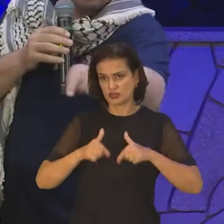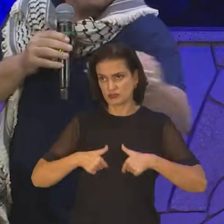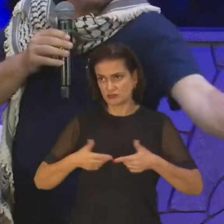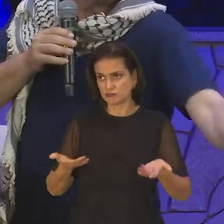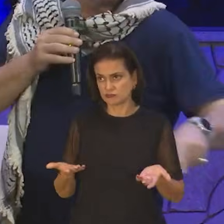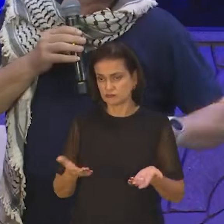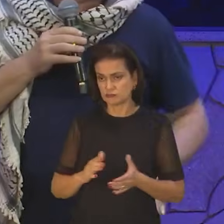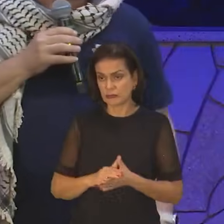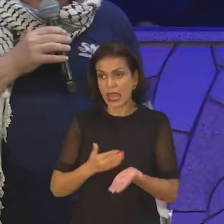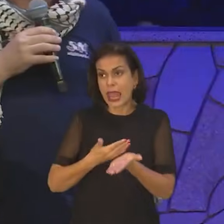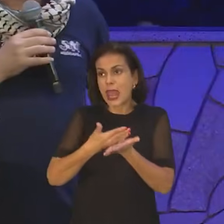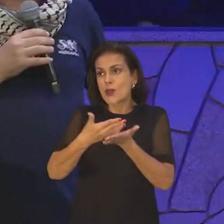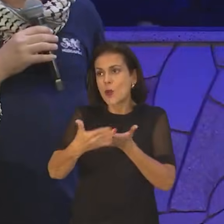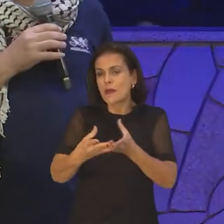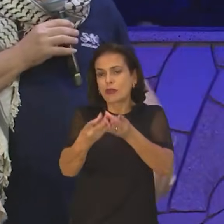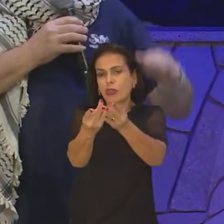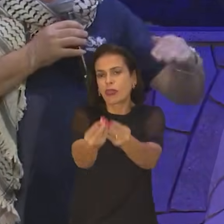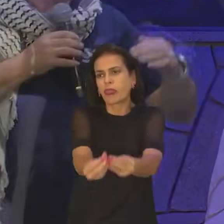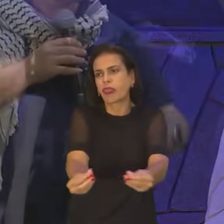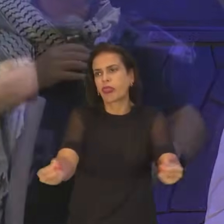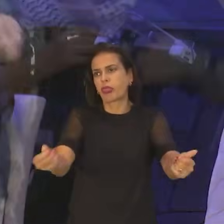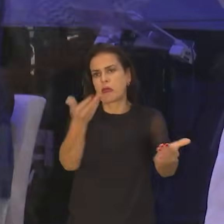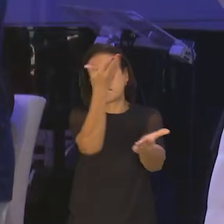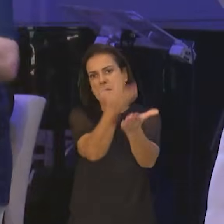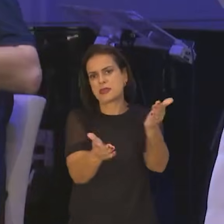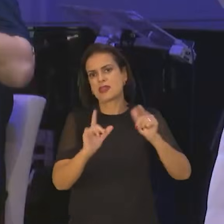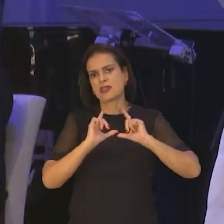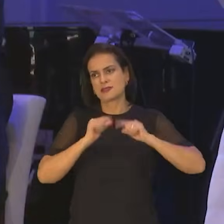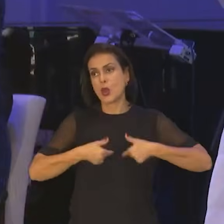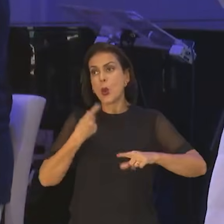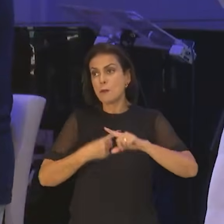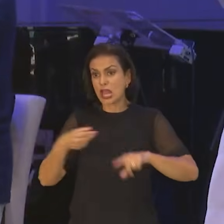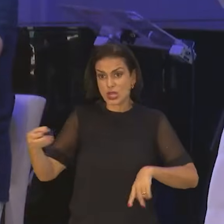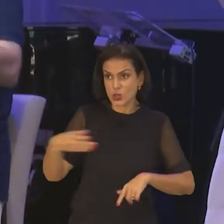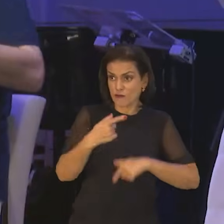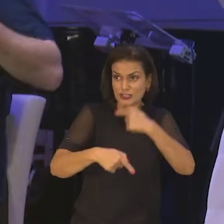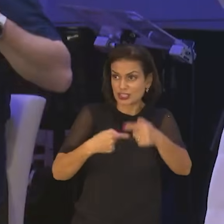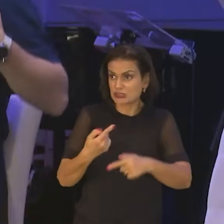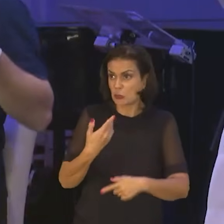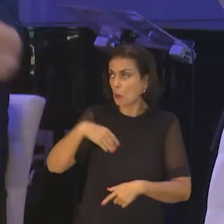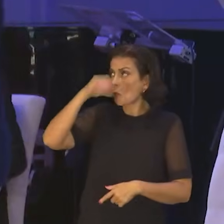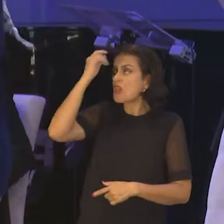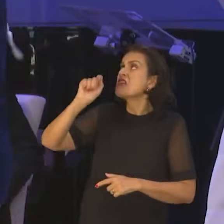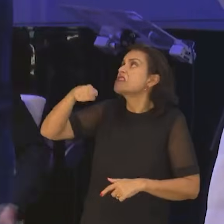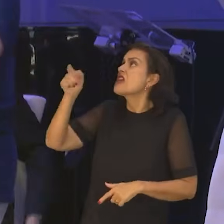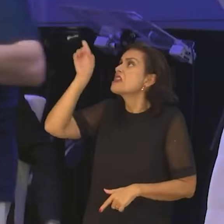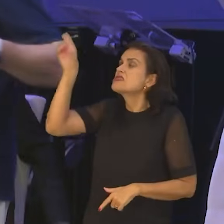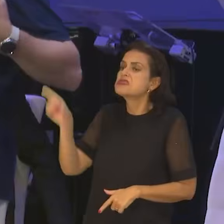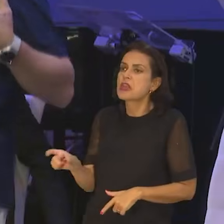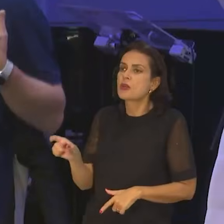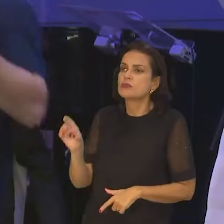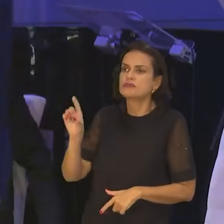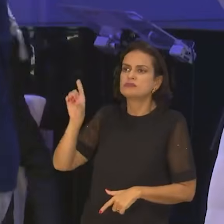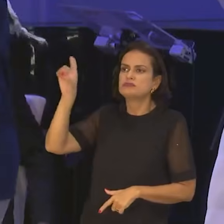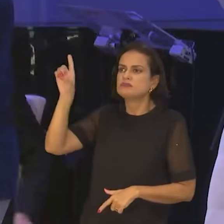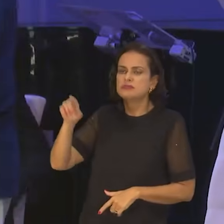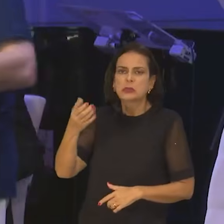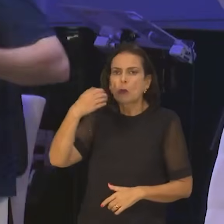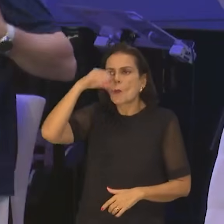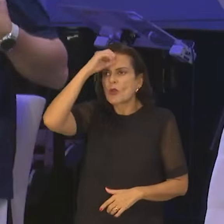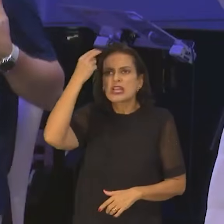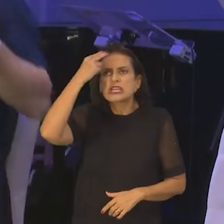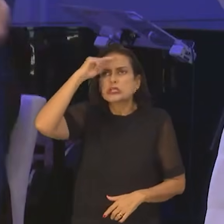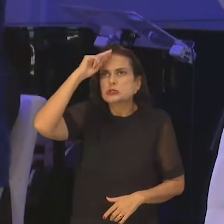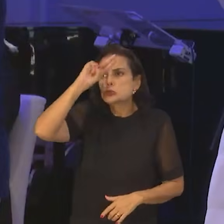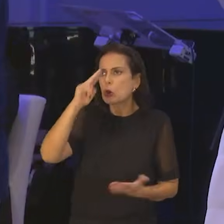Aí começou a derrota de Israel. Porque a nova geração não sabia quem era Deus, não sabia os milagres, não sabia as